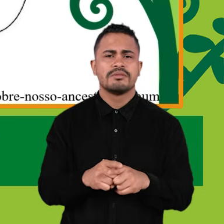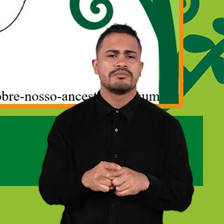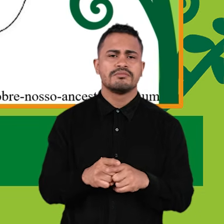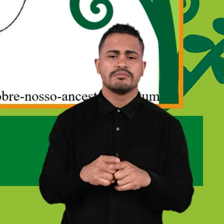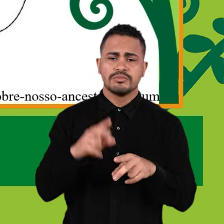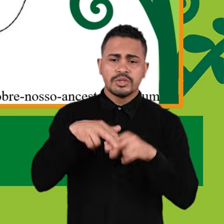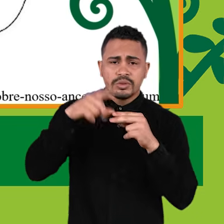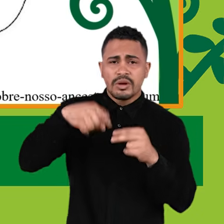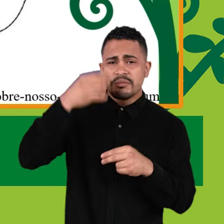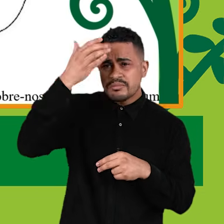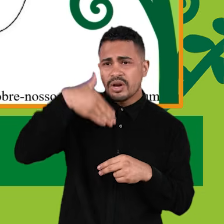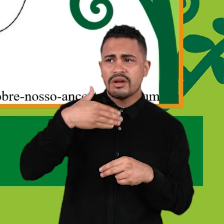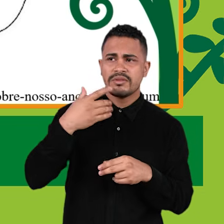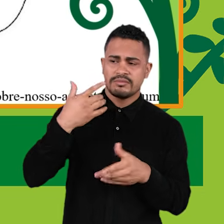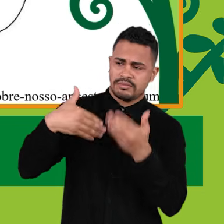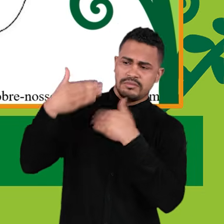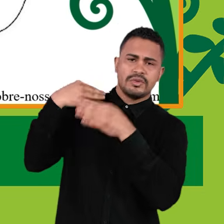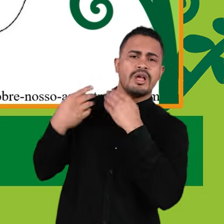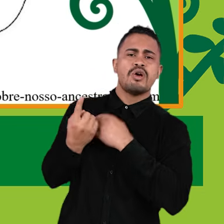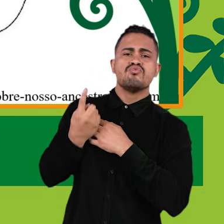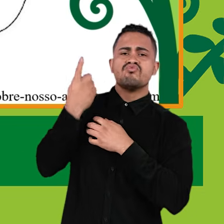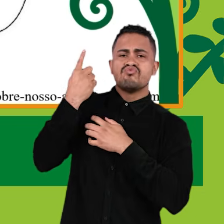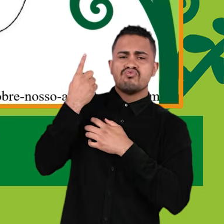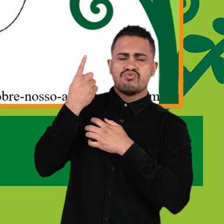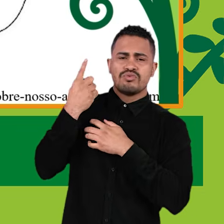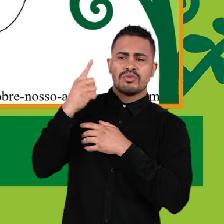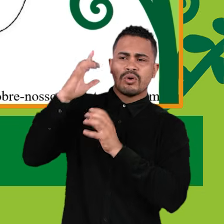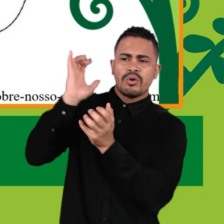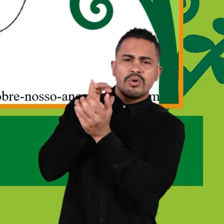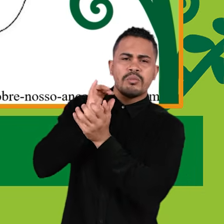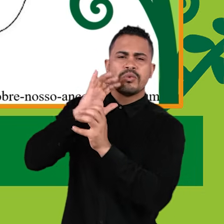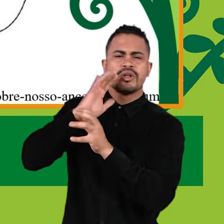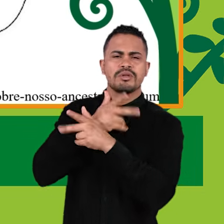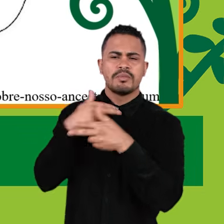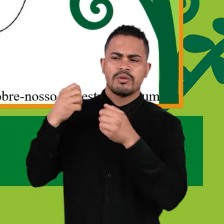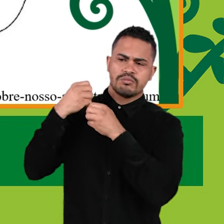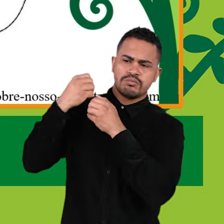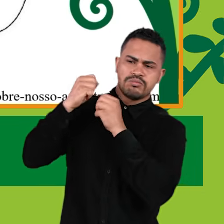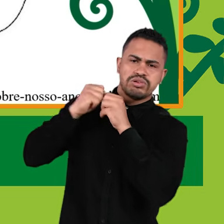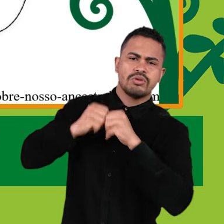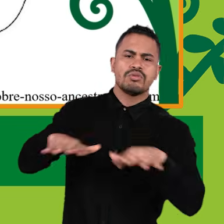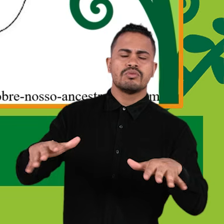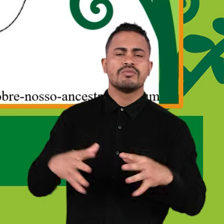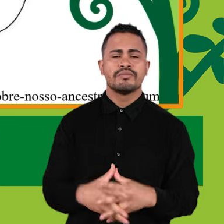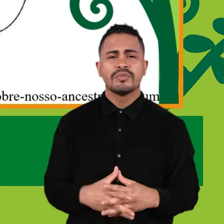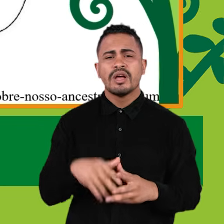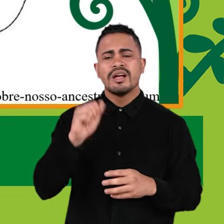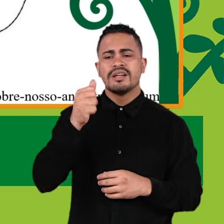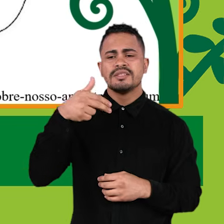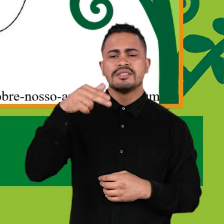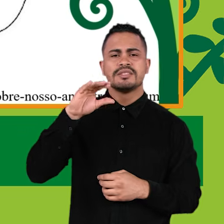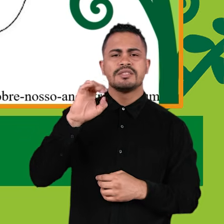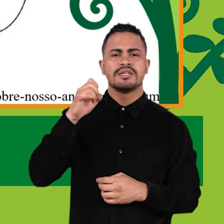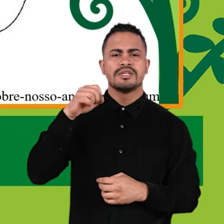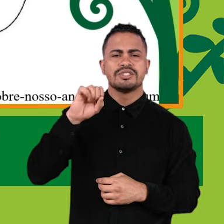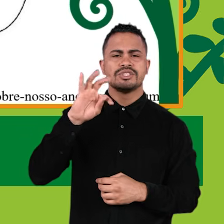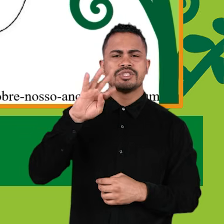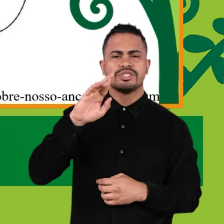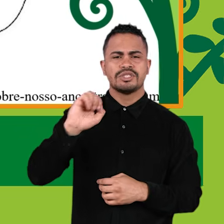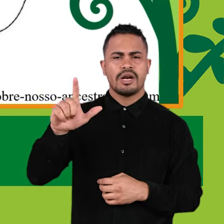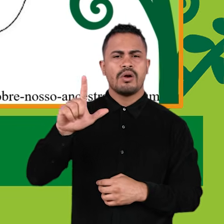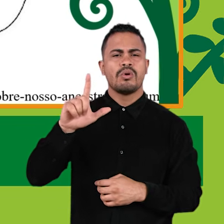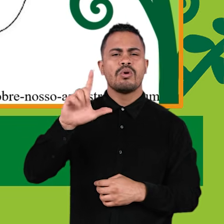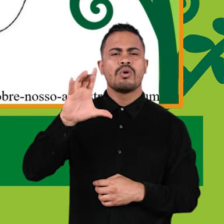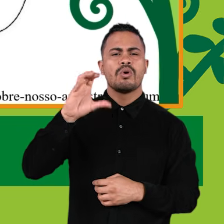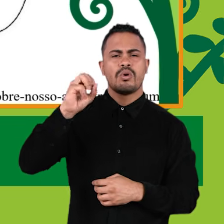descendemos de um ancestral comum. E aí, eu estou trazendo aqui para vocês, né, um esquema de uma árvore genealógica, onde mostra que esse último